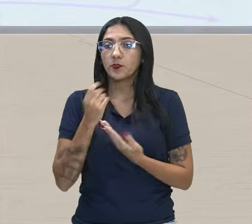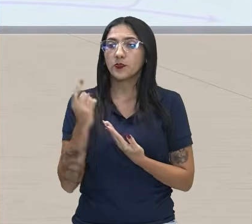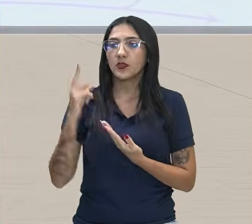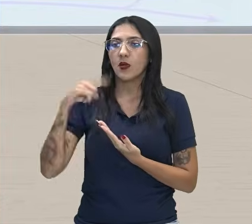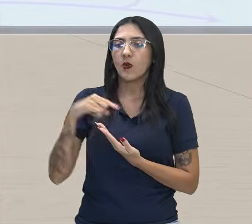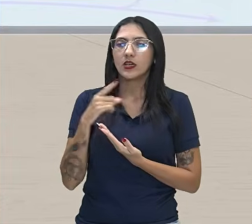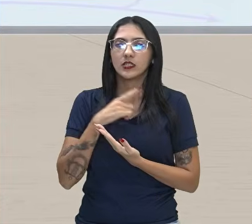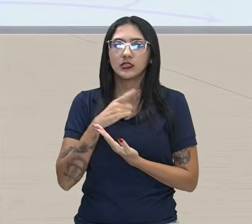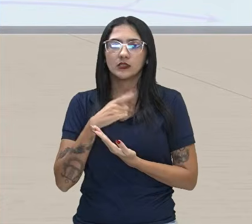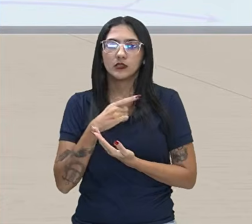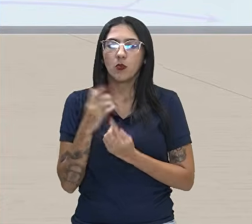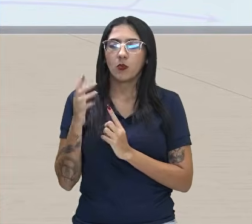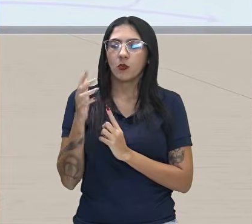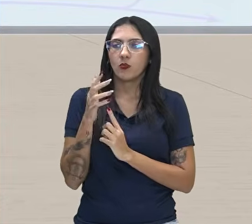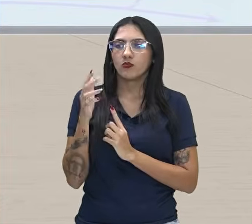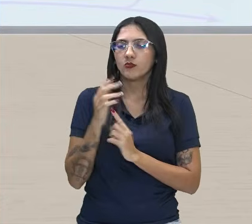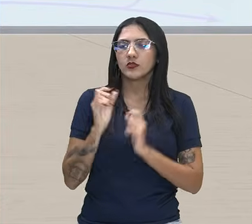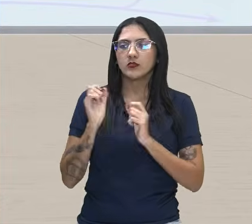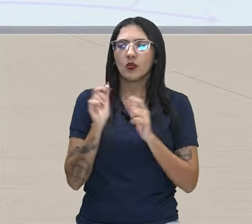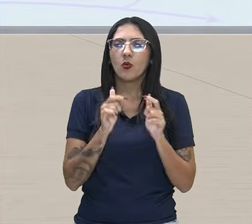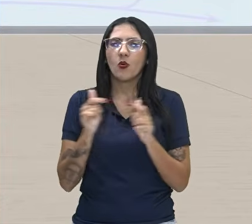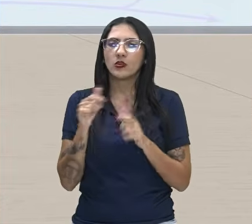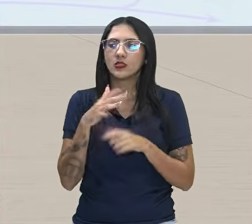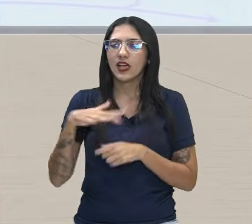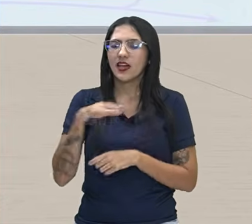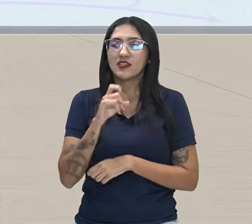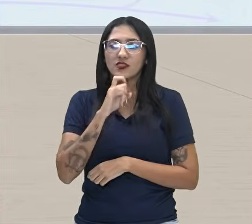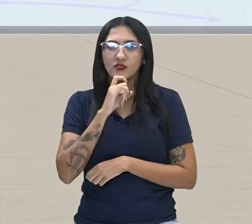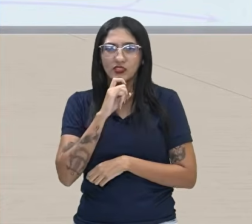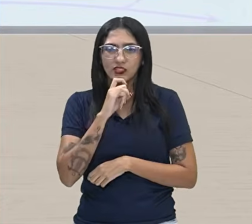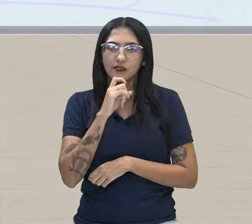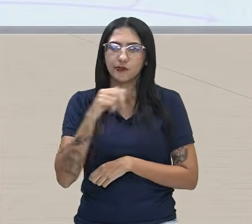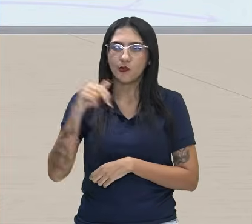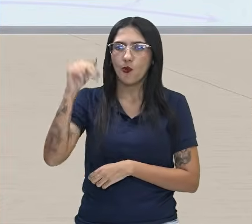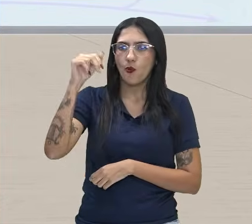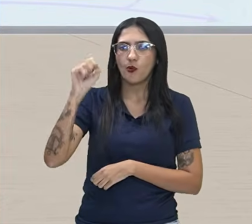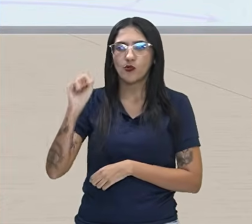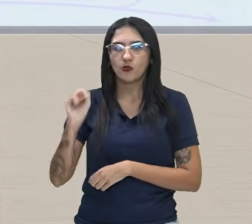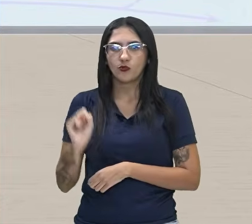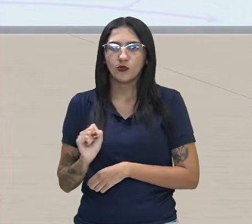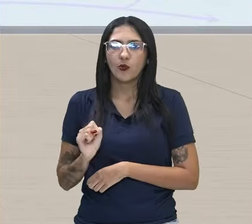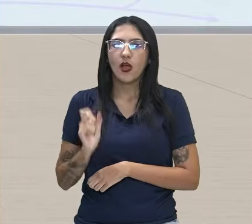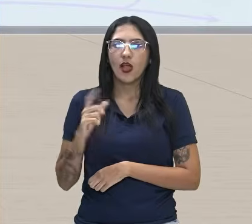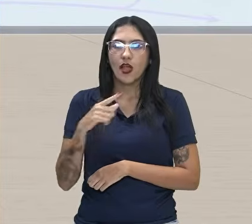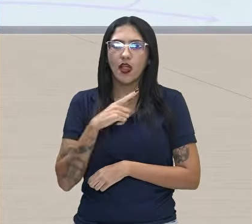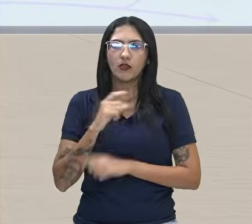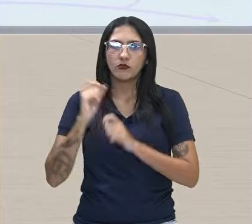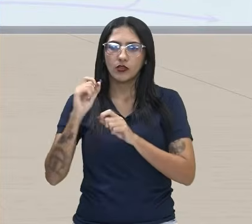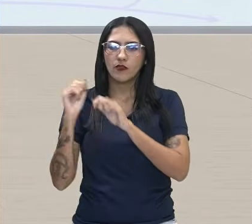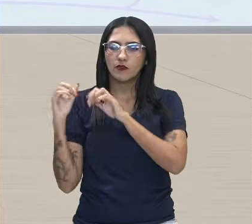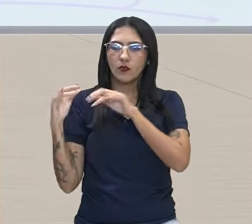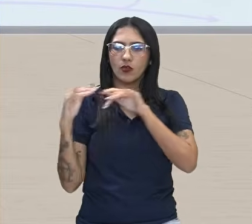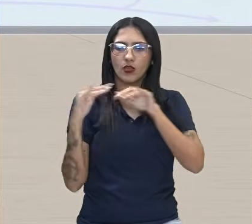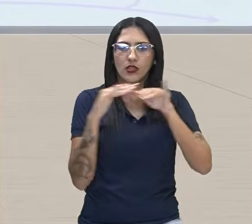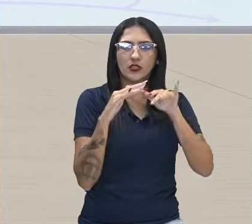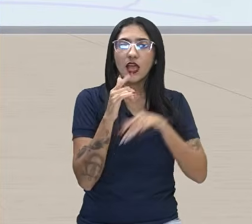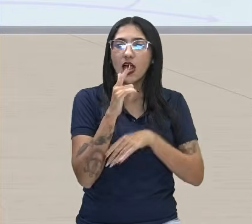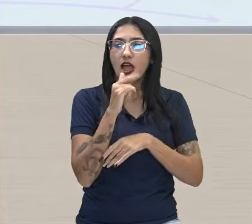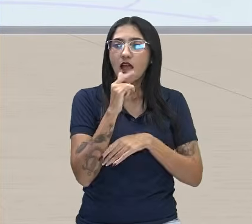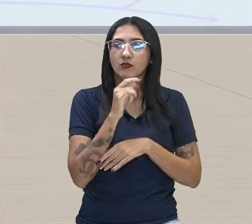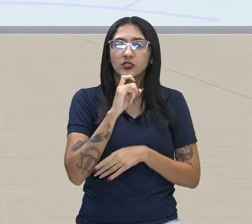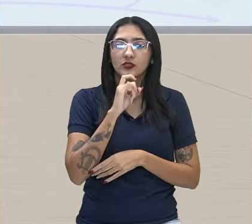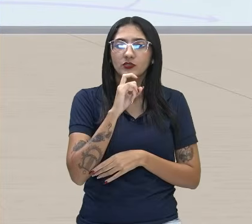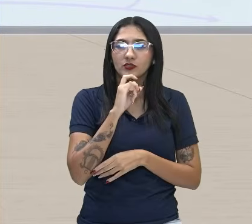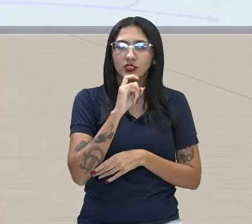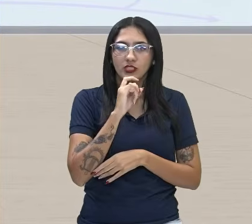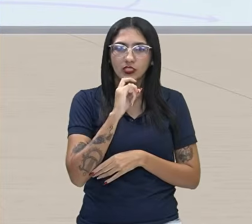acabam vindo dos polos, principalmente, né? E acabam levando águas mais frias para os mares e que acaba